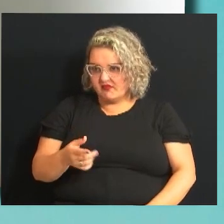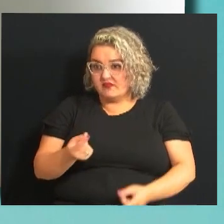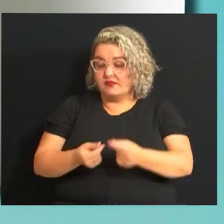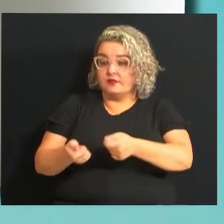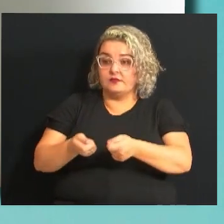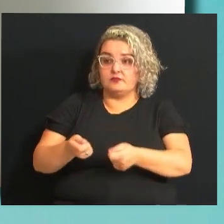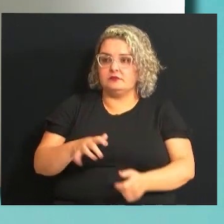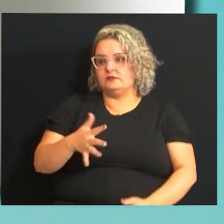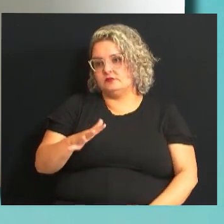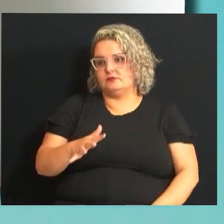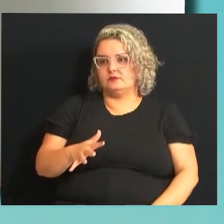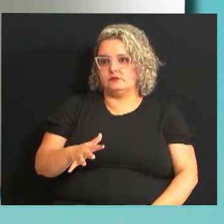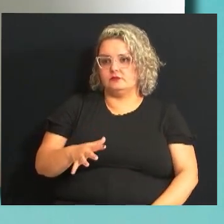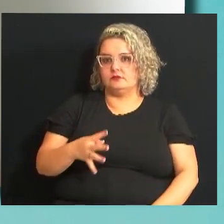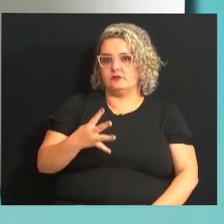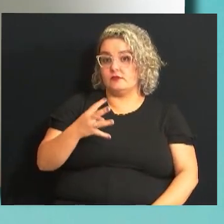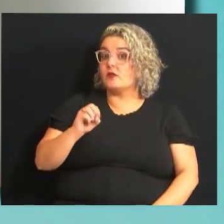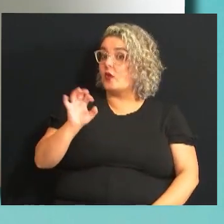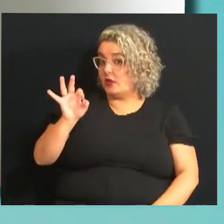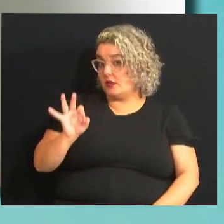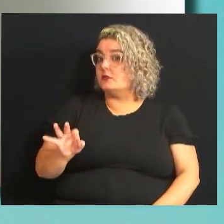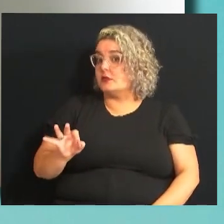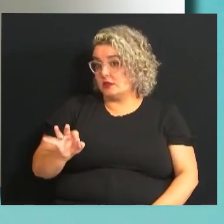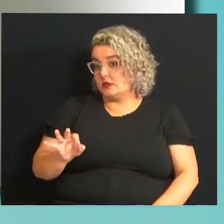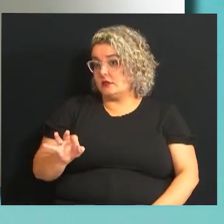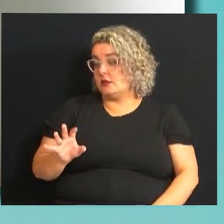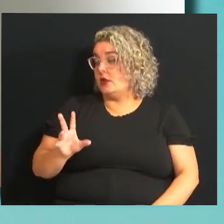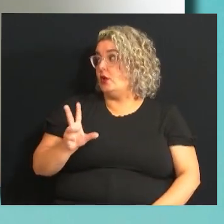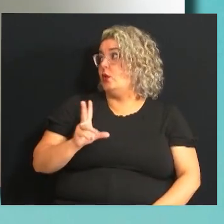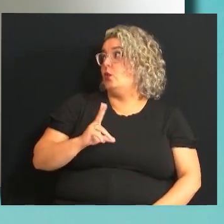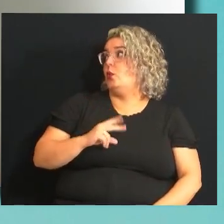mesma compra, em média, você vai